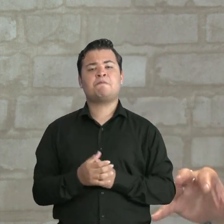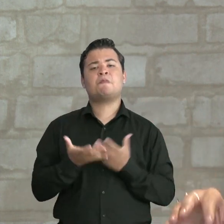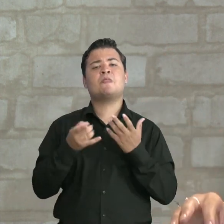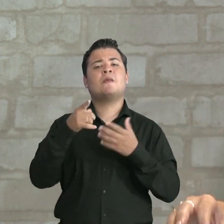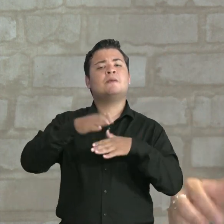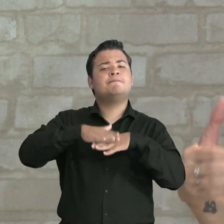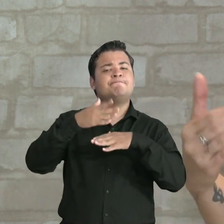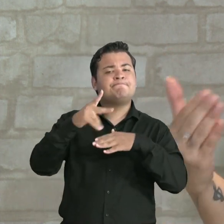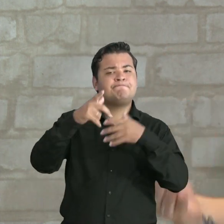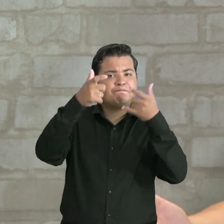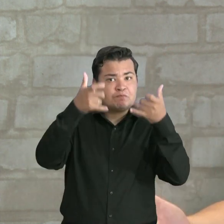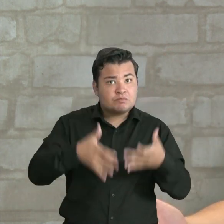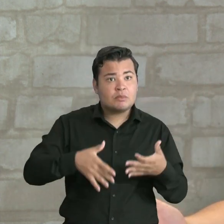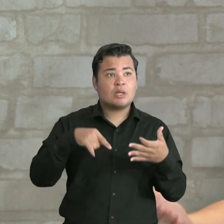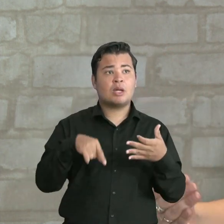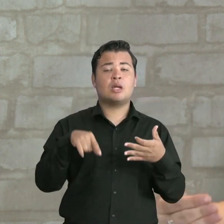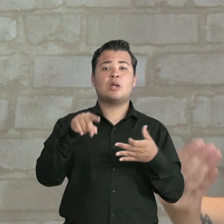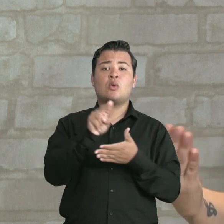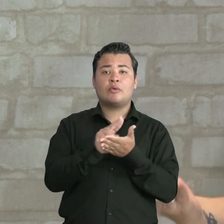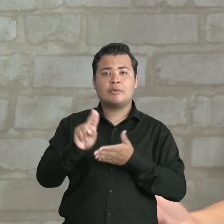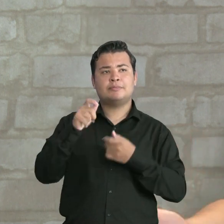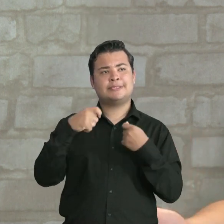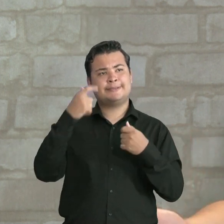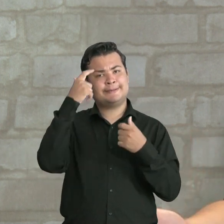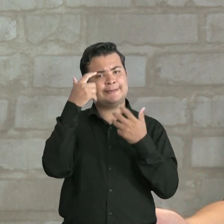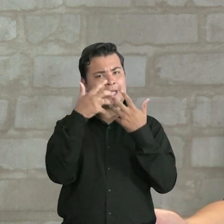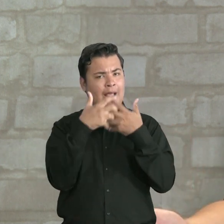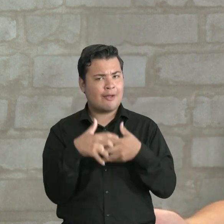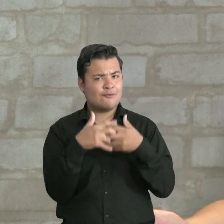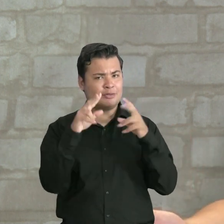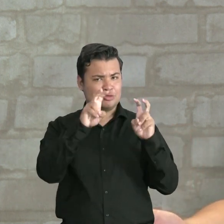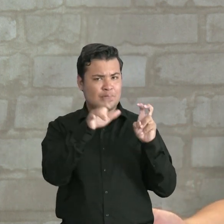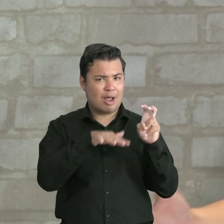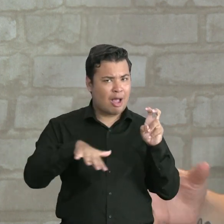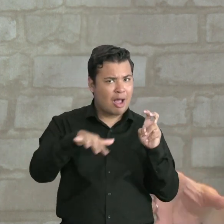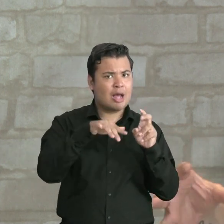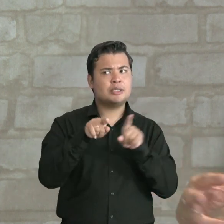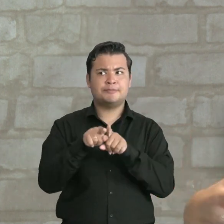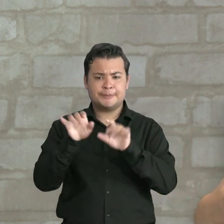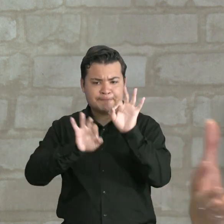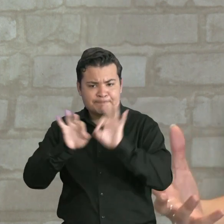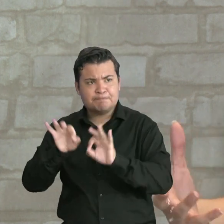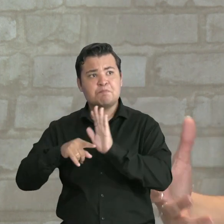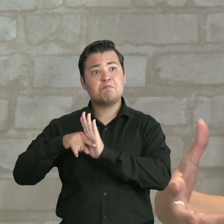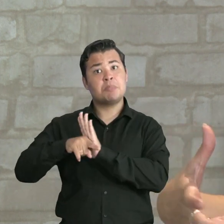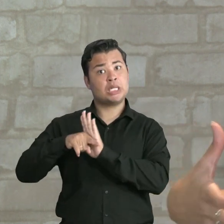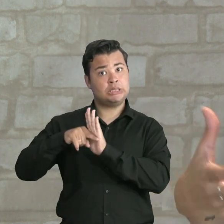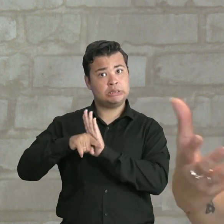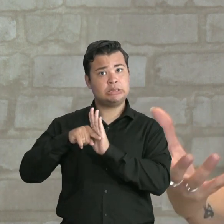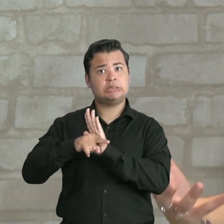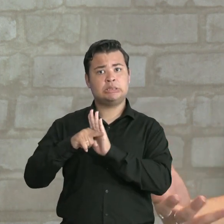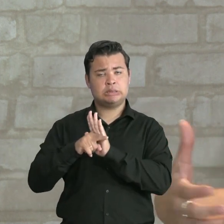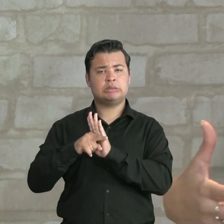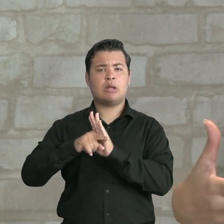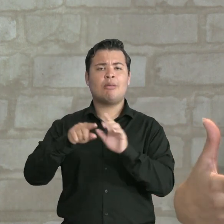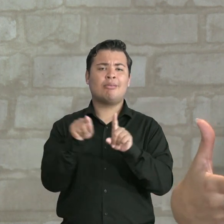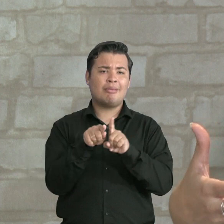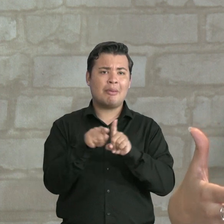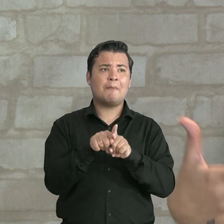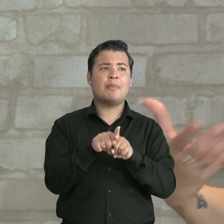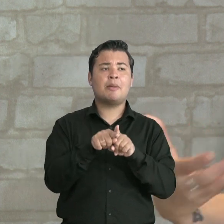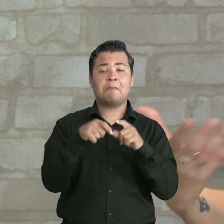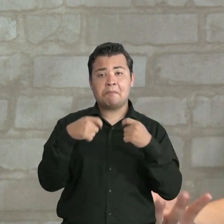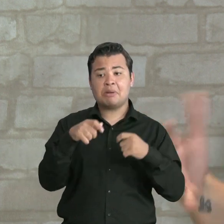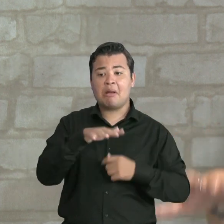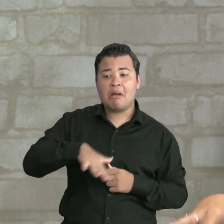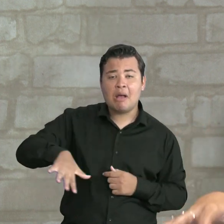da universidade refletir sobre esses temas, gerar pesquisa e também ser um polo, né, de discussão e